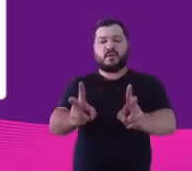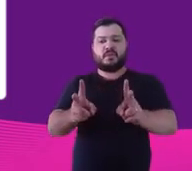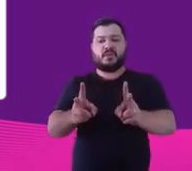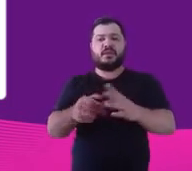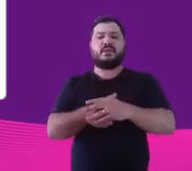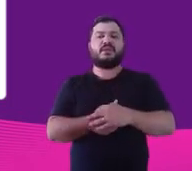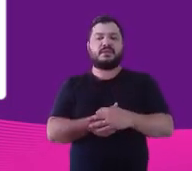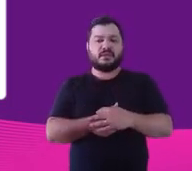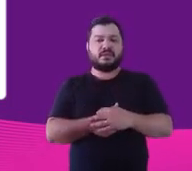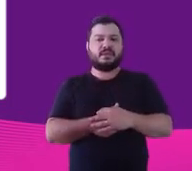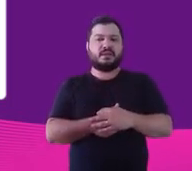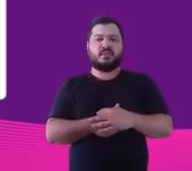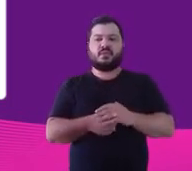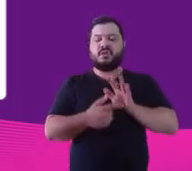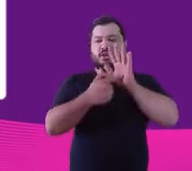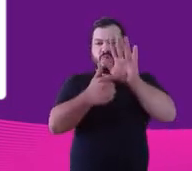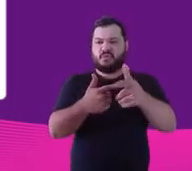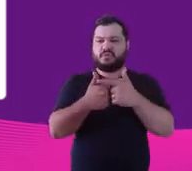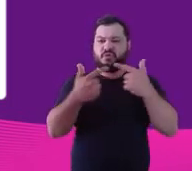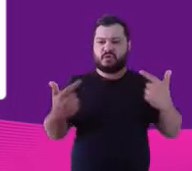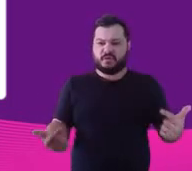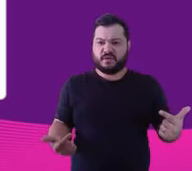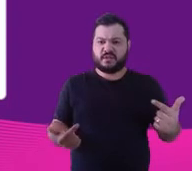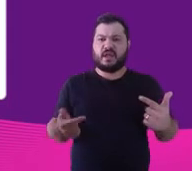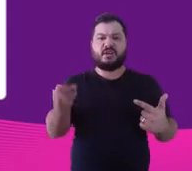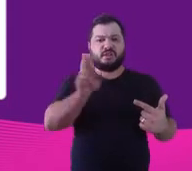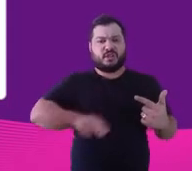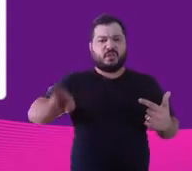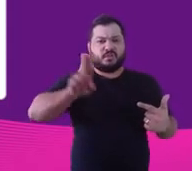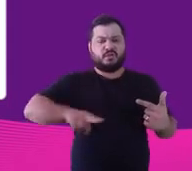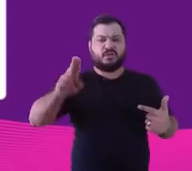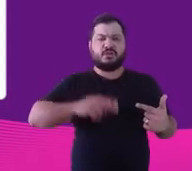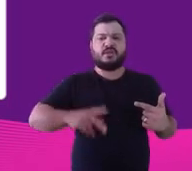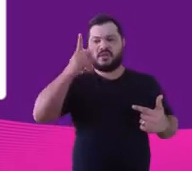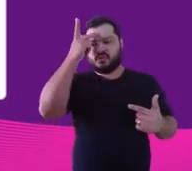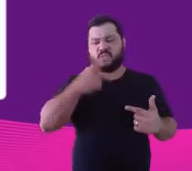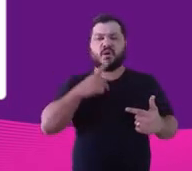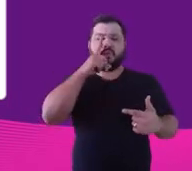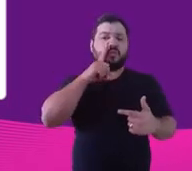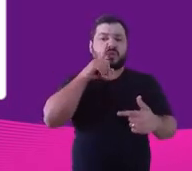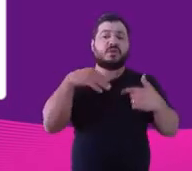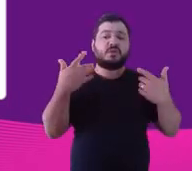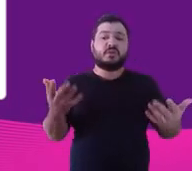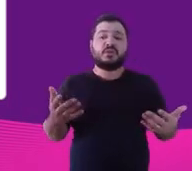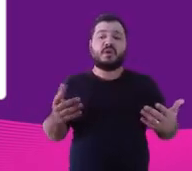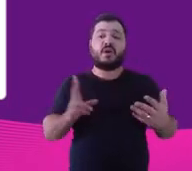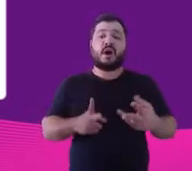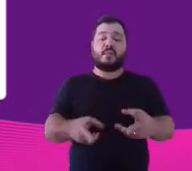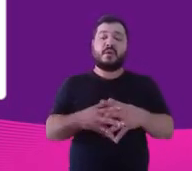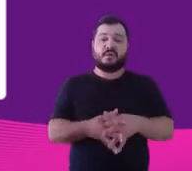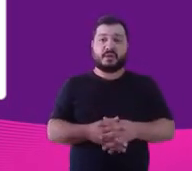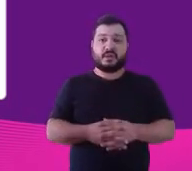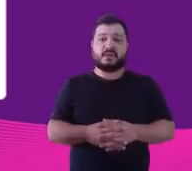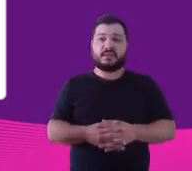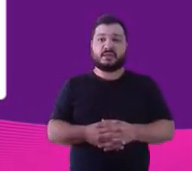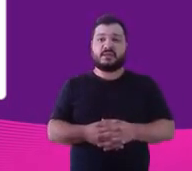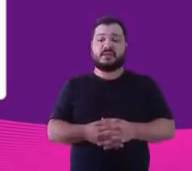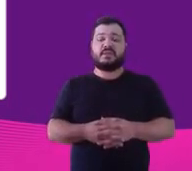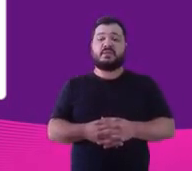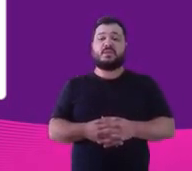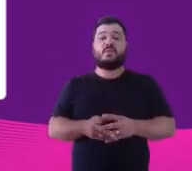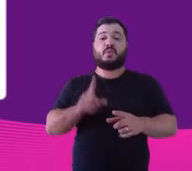de bortezomib que não estou vantagem para utilização no alto risco no entanto é essa manutenção é com